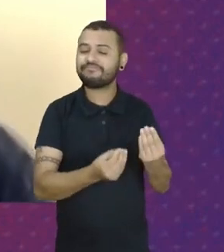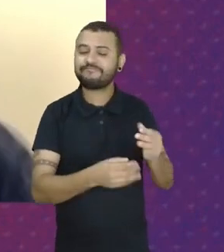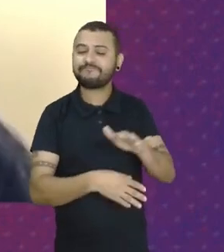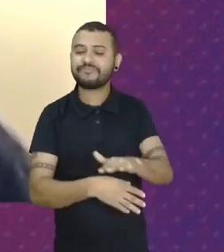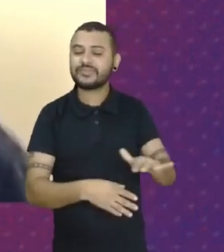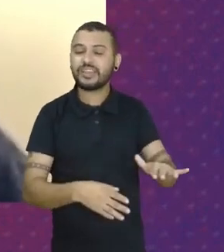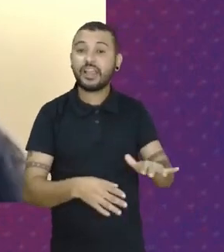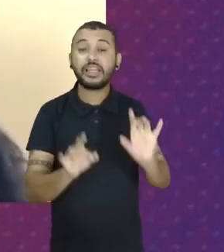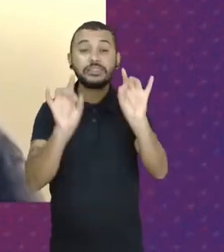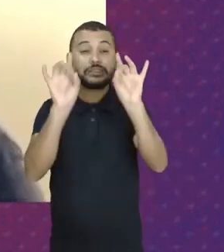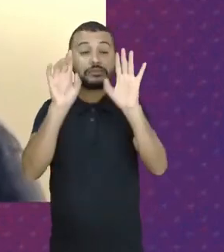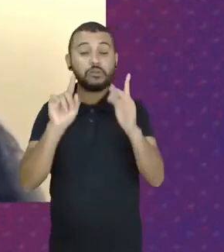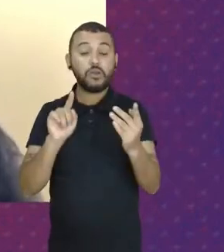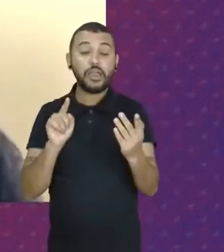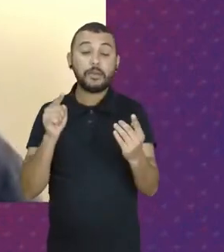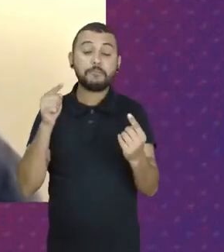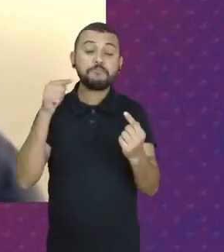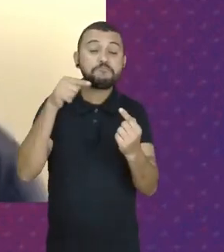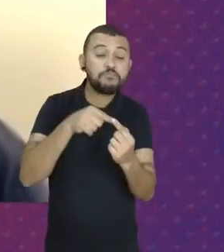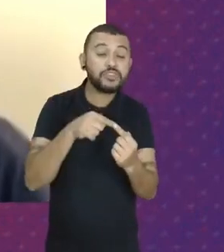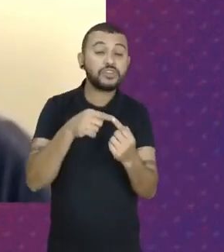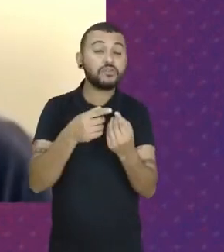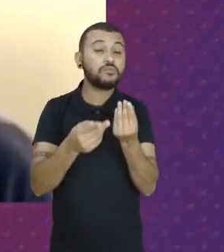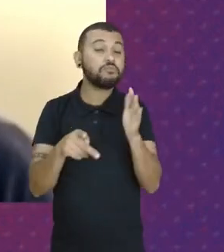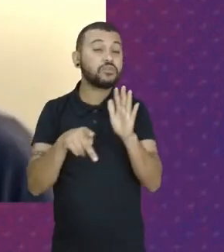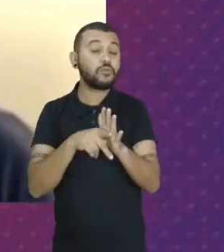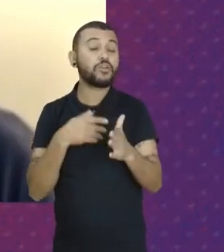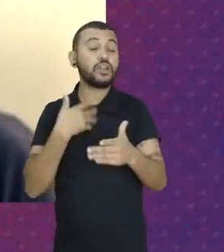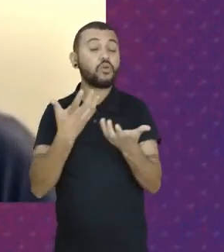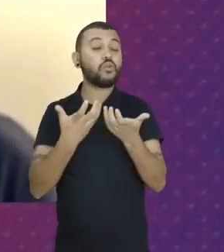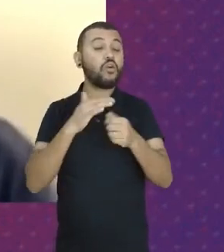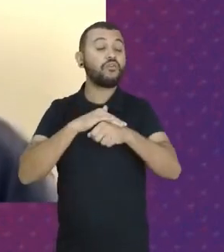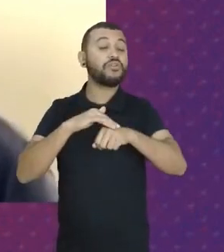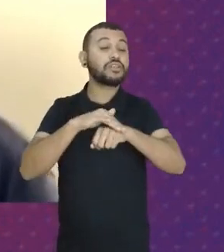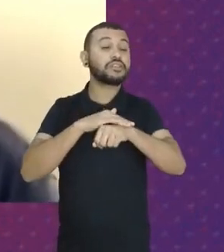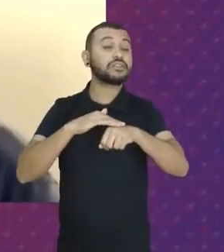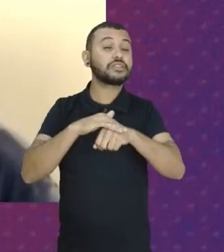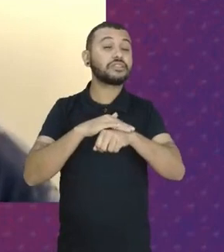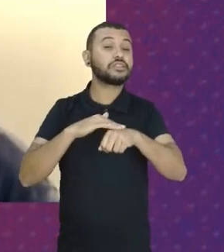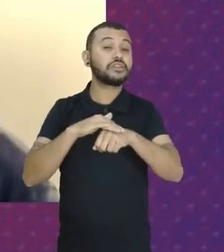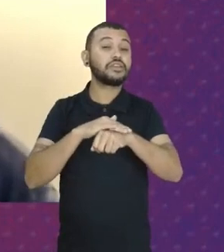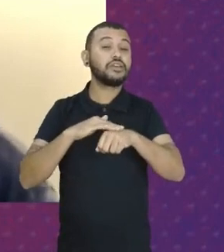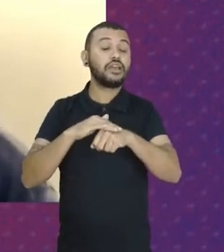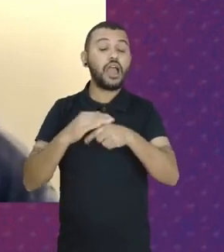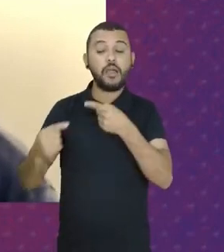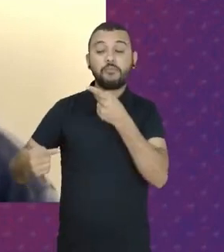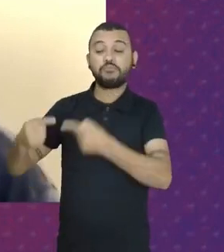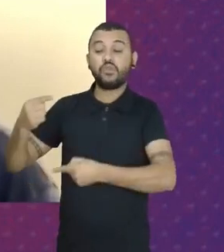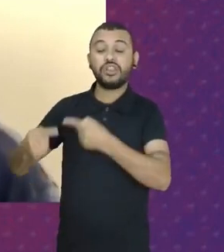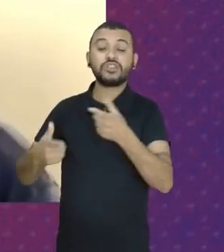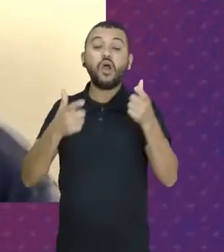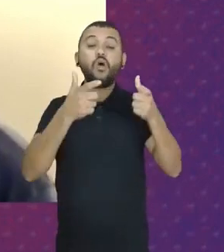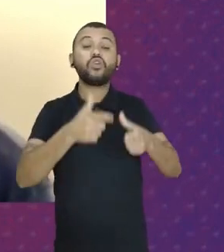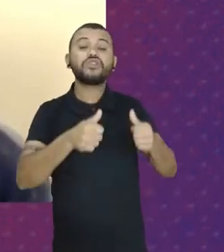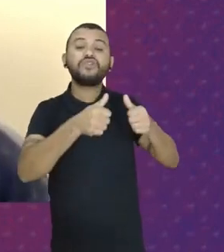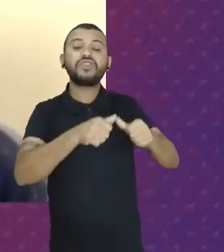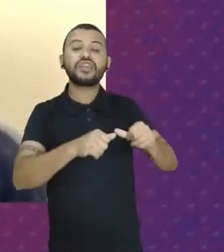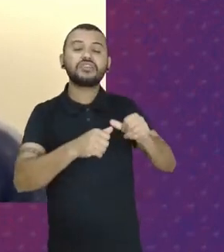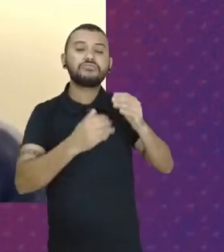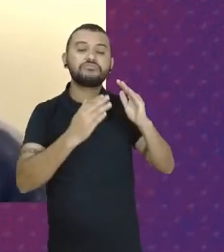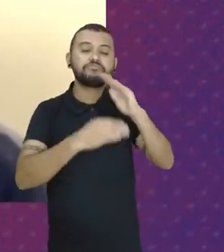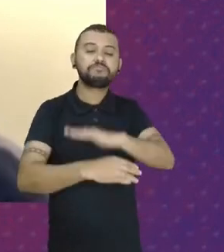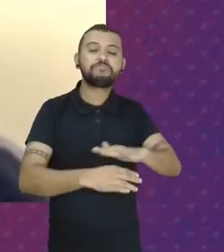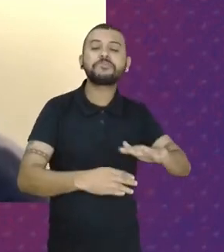mais especificamente eu vou conversar com vocês sobre o tema da política de creches.